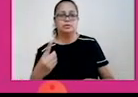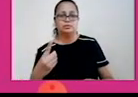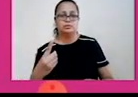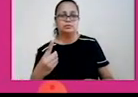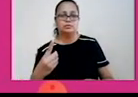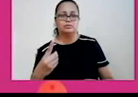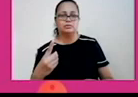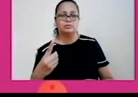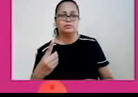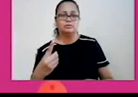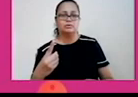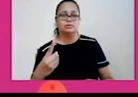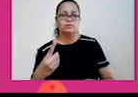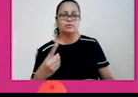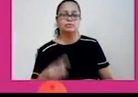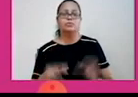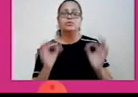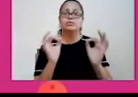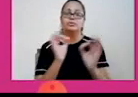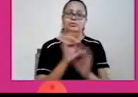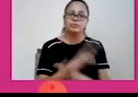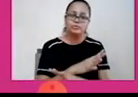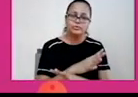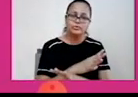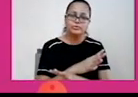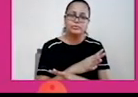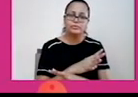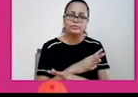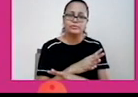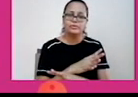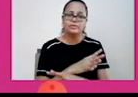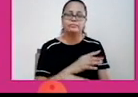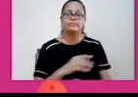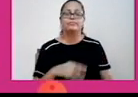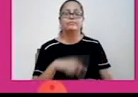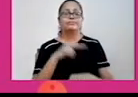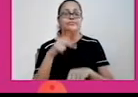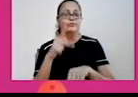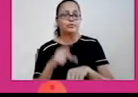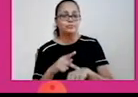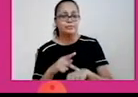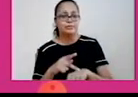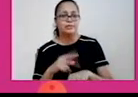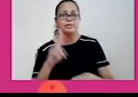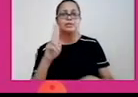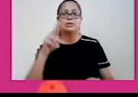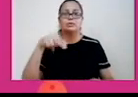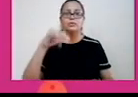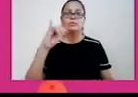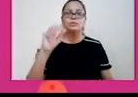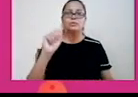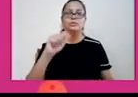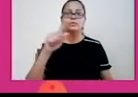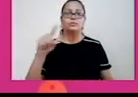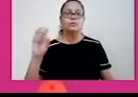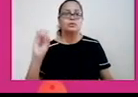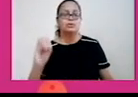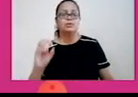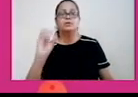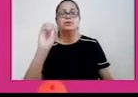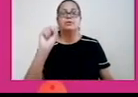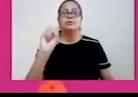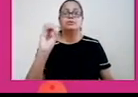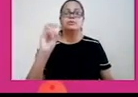marco desse evento foi o fim da União das Repúblicas Socialistas Soviéticas, né? E a independência de Cazaquistão, Quirguistão